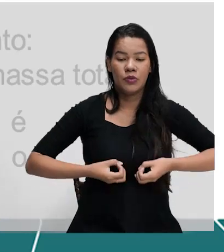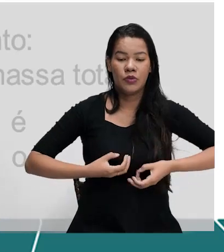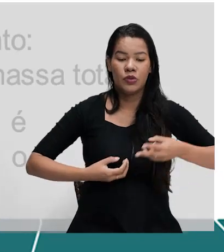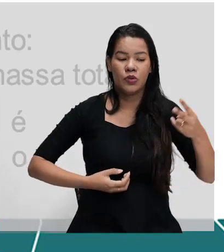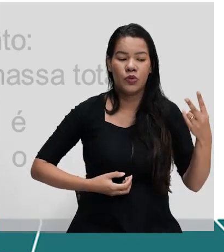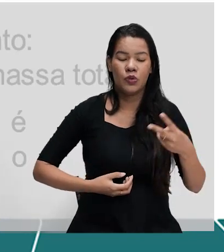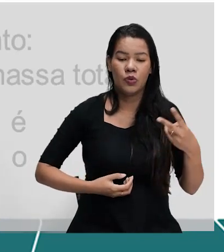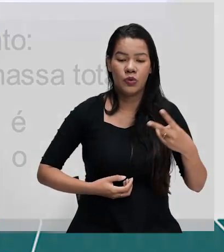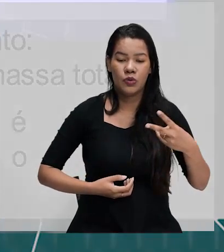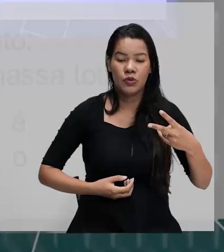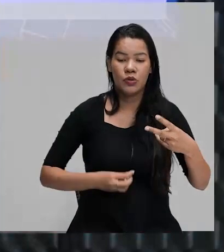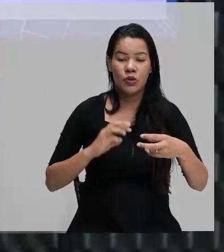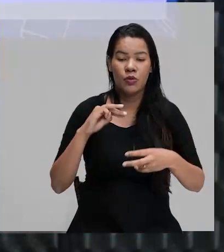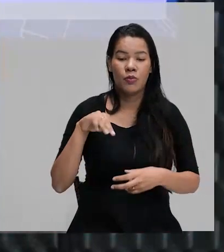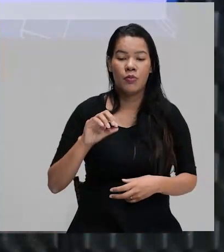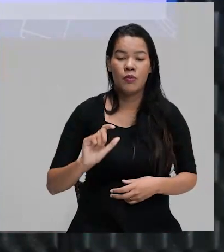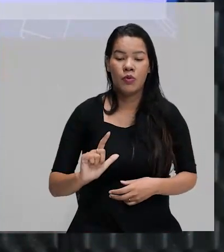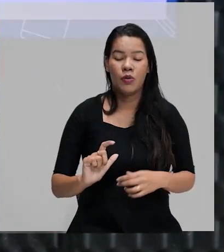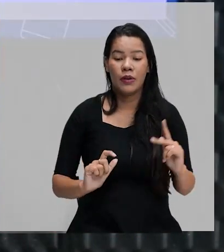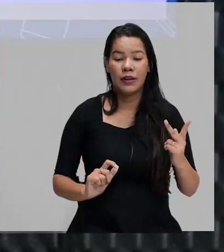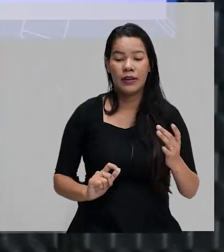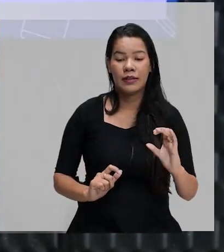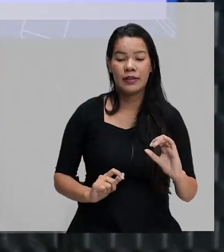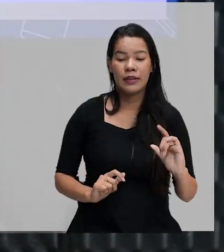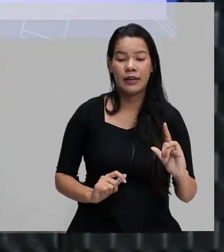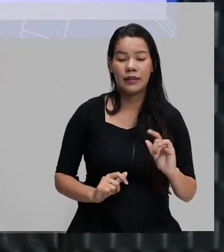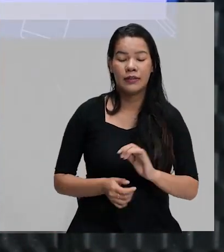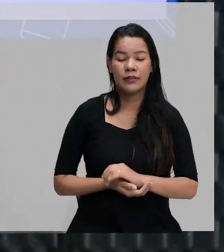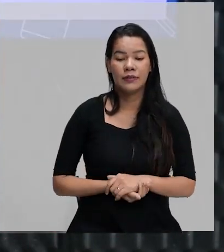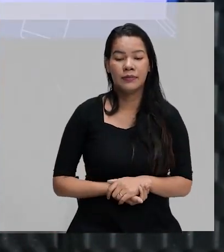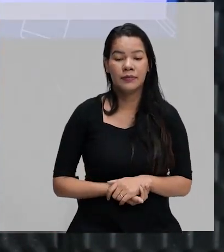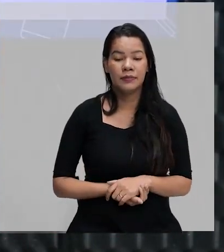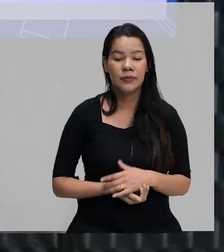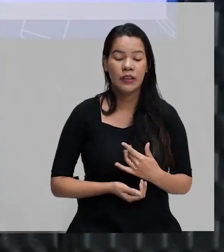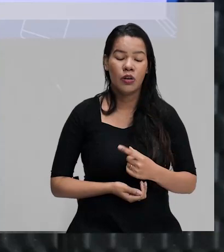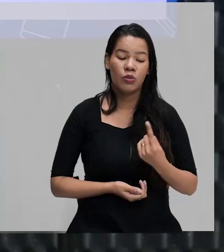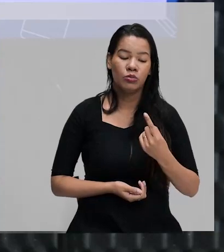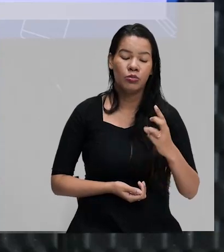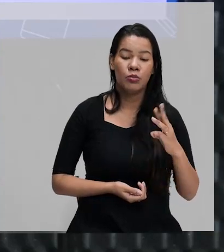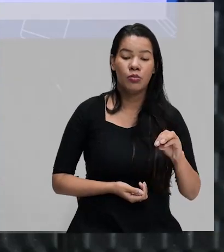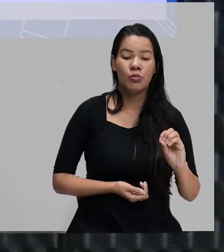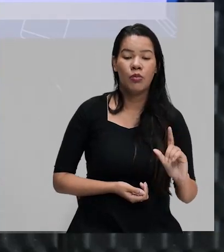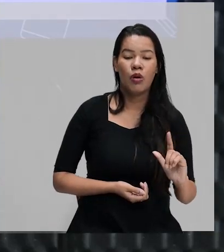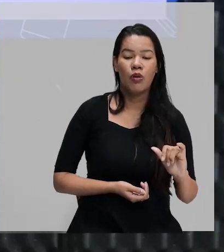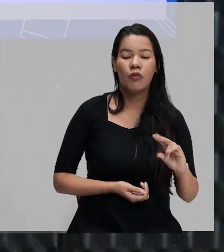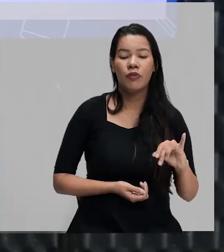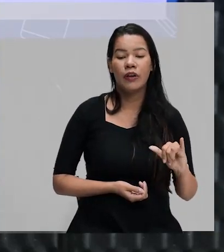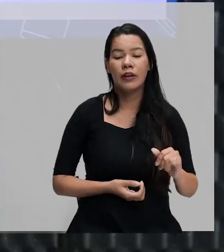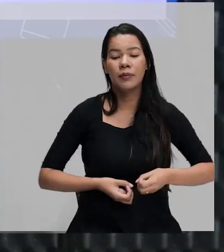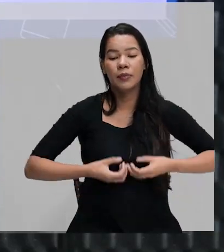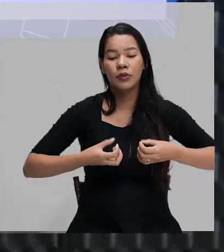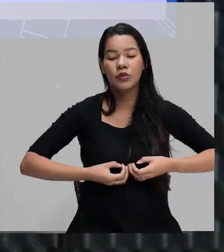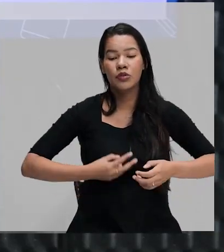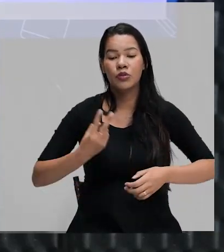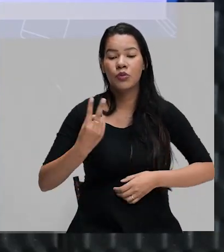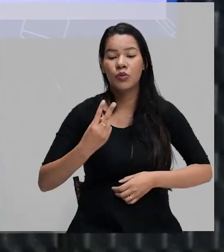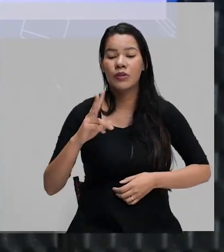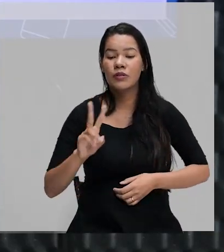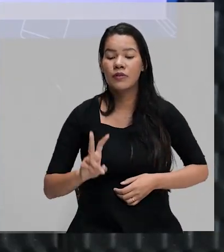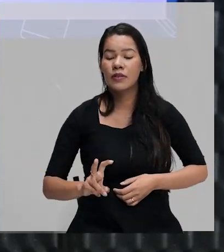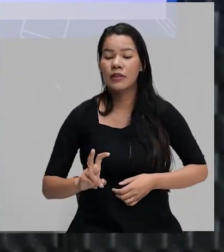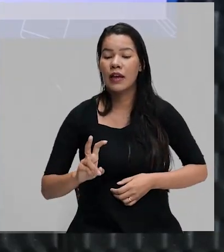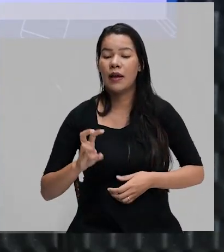mols do HCl, do cloreto de hidrogênio. Então, 1 mol vai produzir 2 vezes a massa